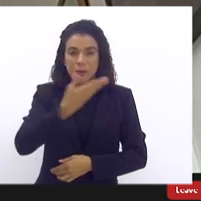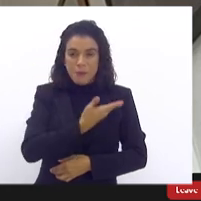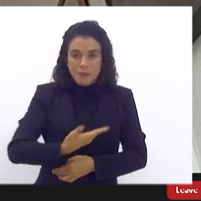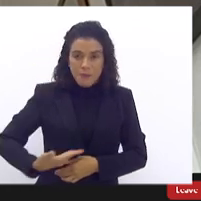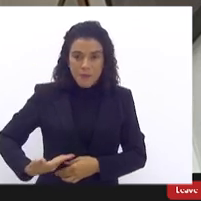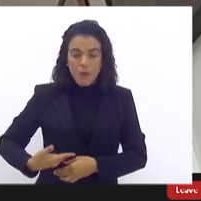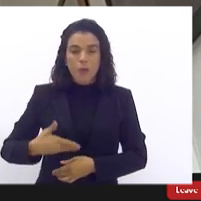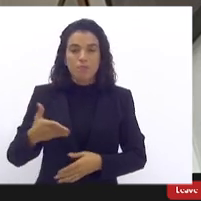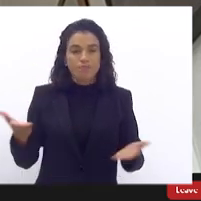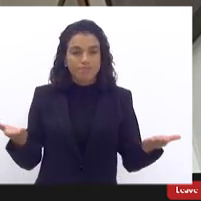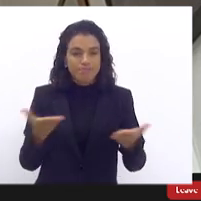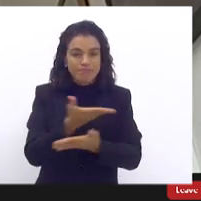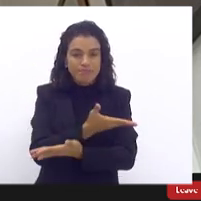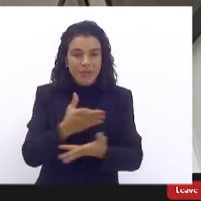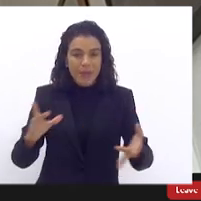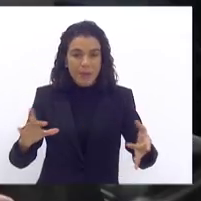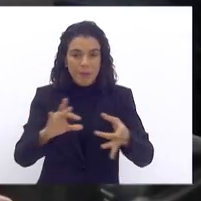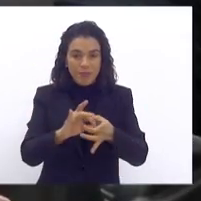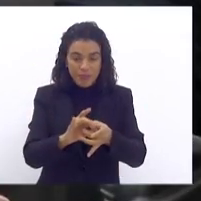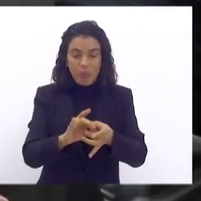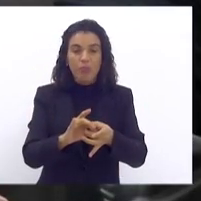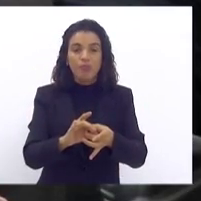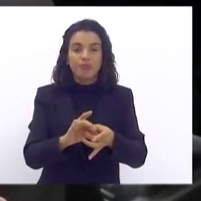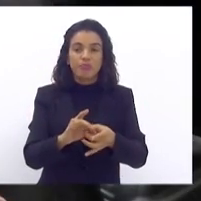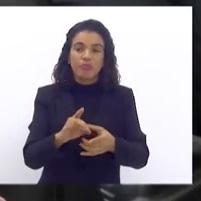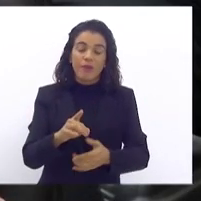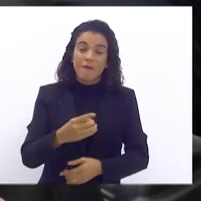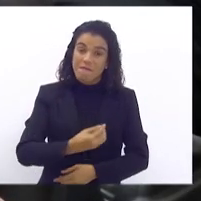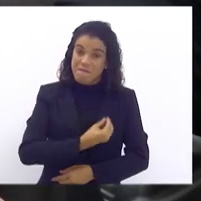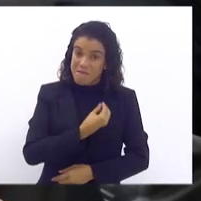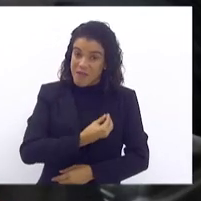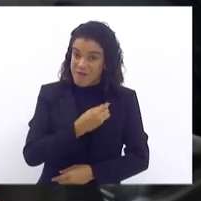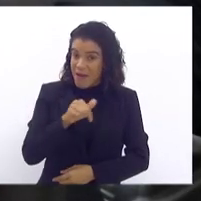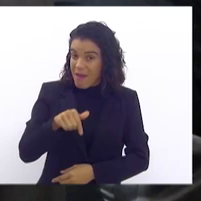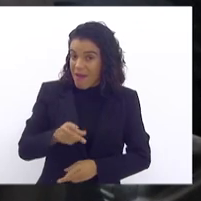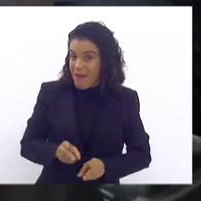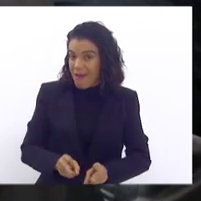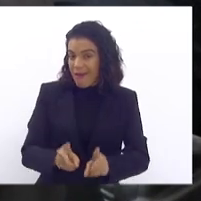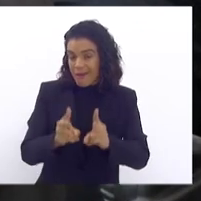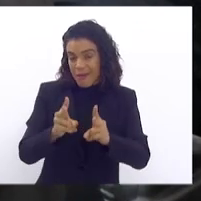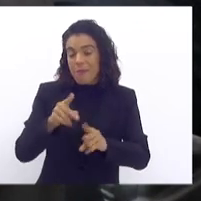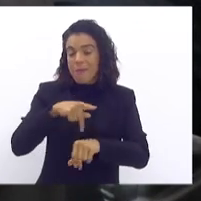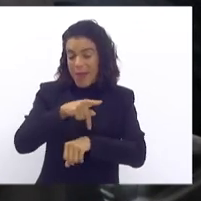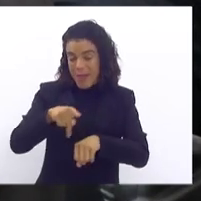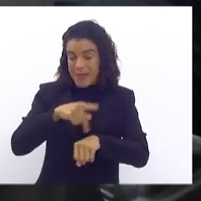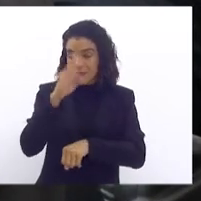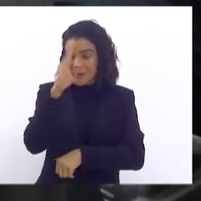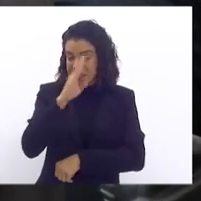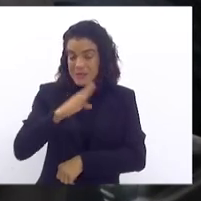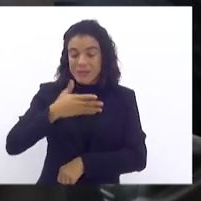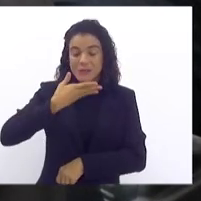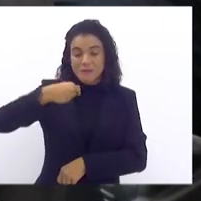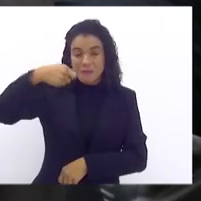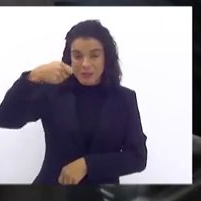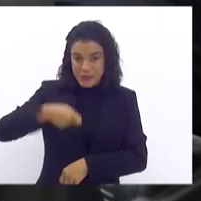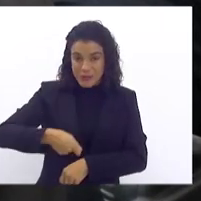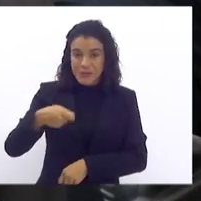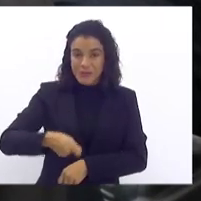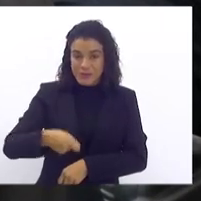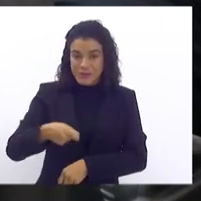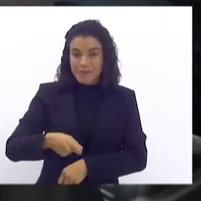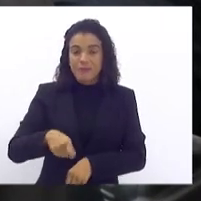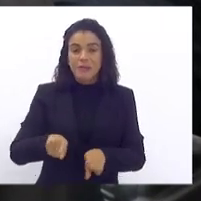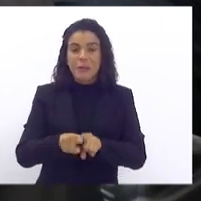forma interseccional, lembrando que a gente vive num país ainda extremamente machista